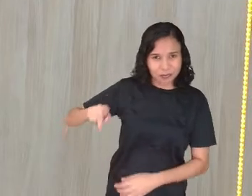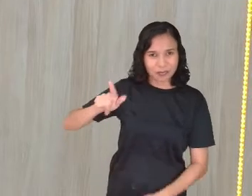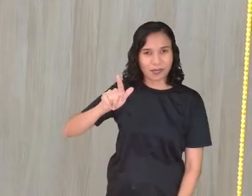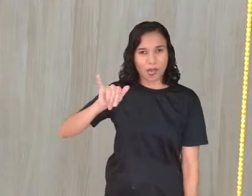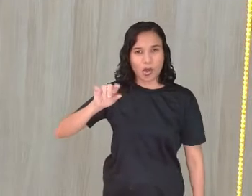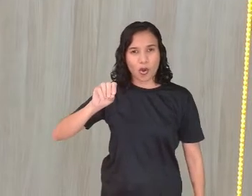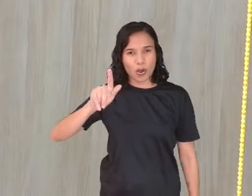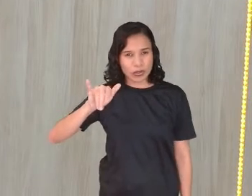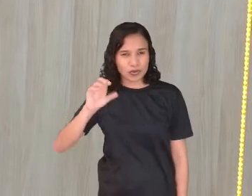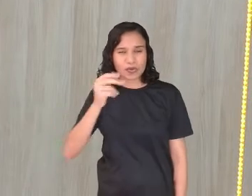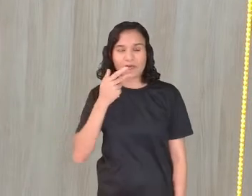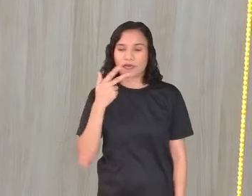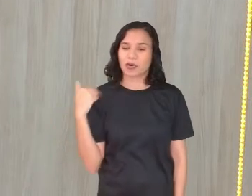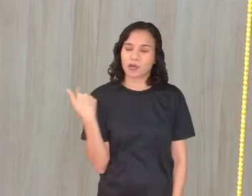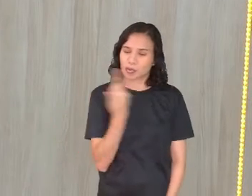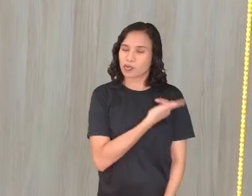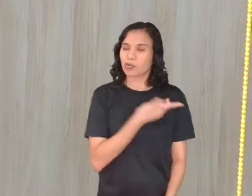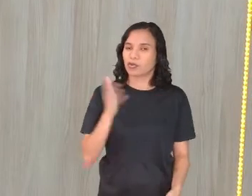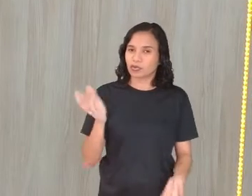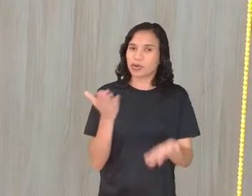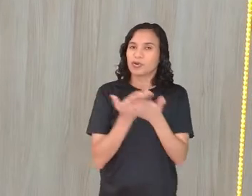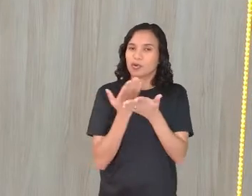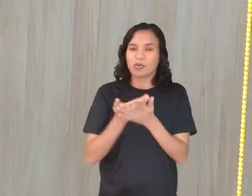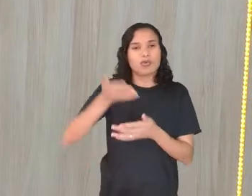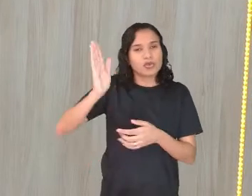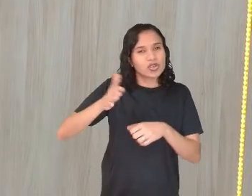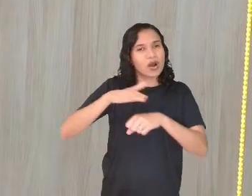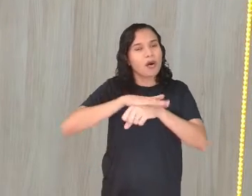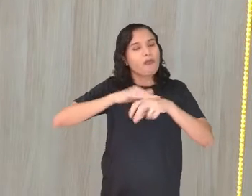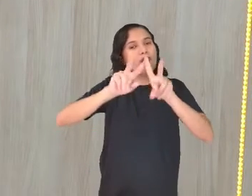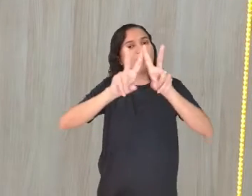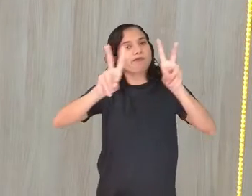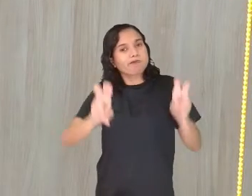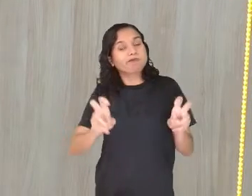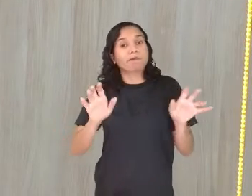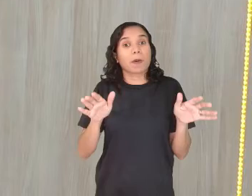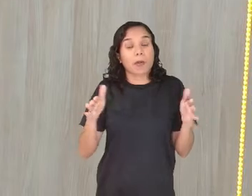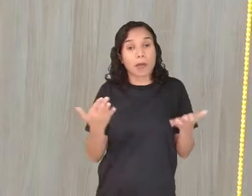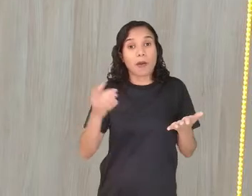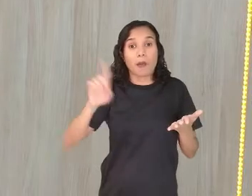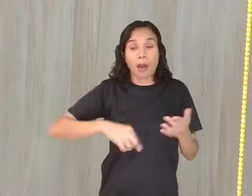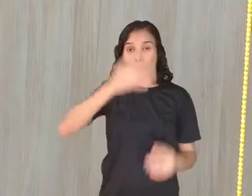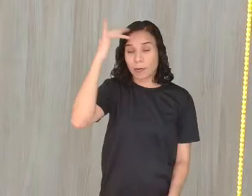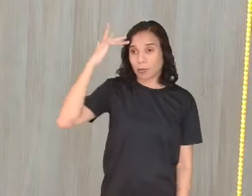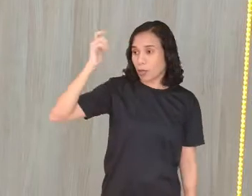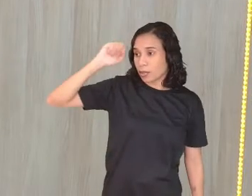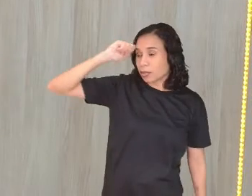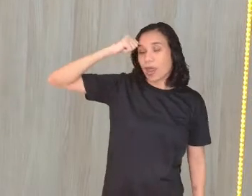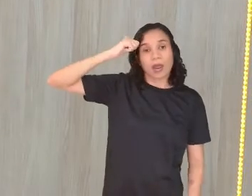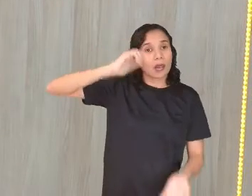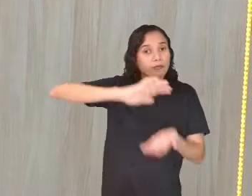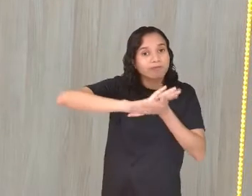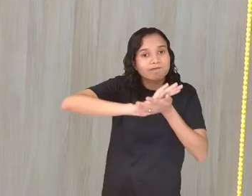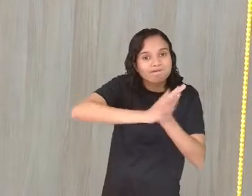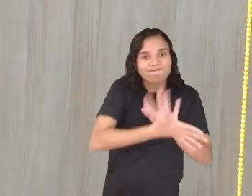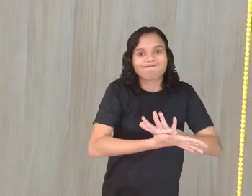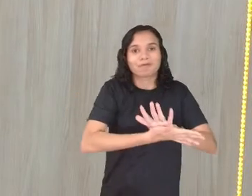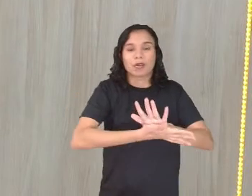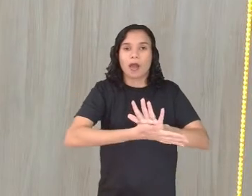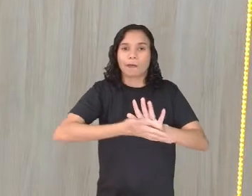gente já estudou aqui, já conversou sobre isso. Então, esses negros foram massacrados,